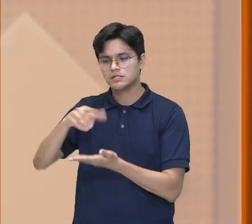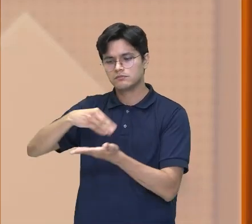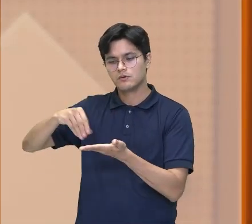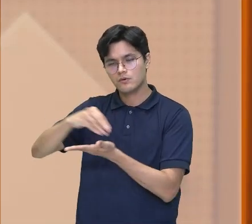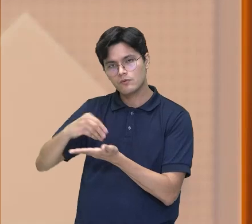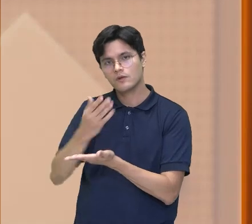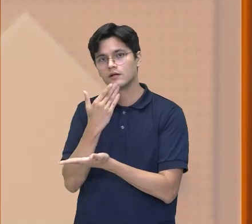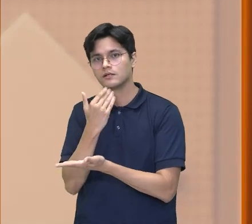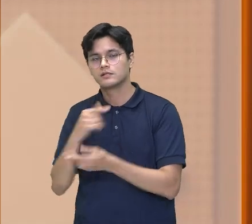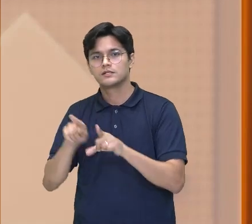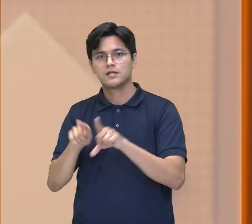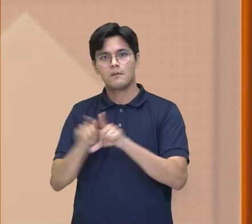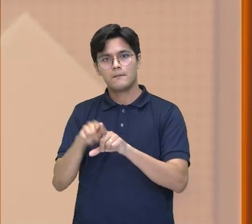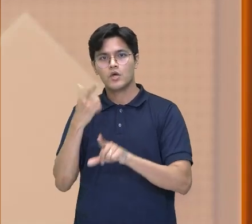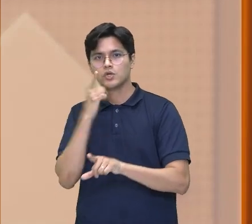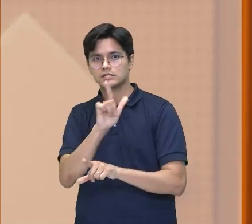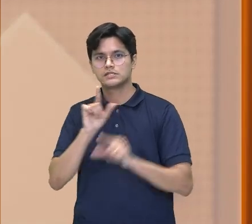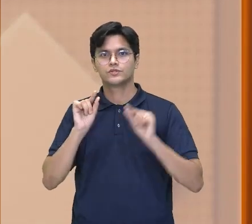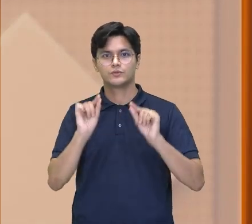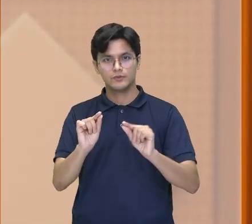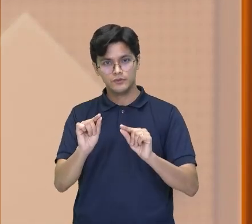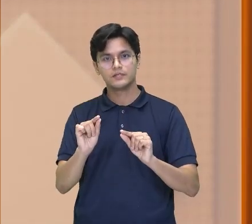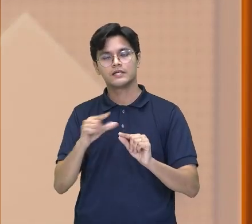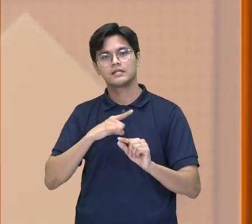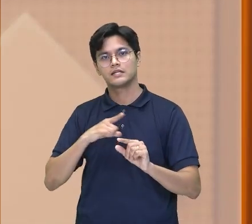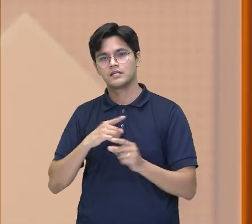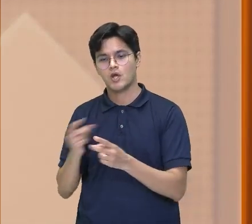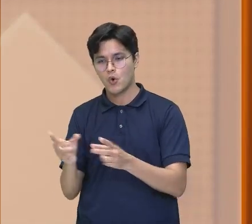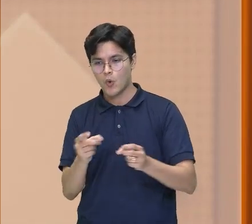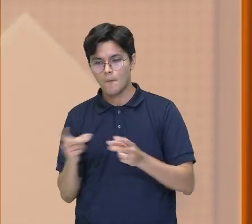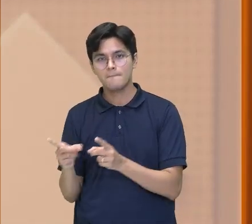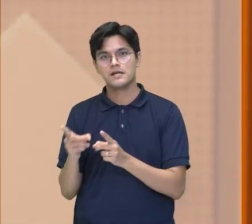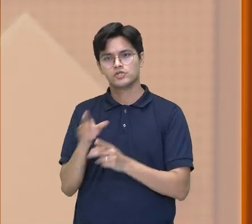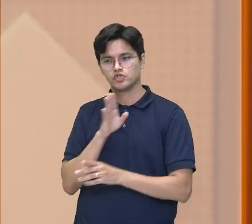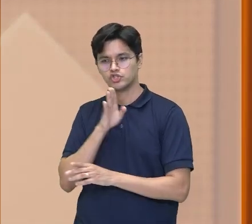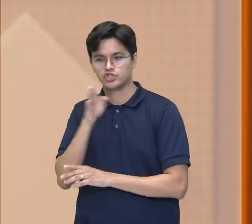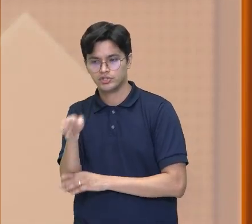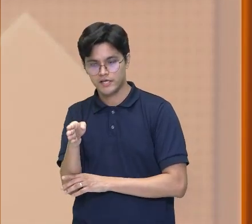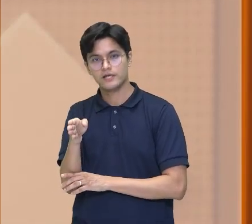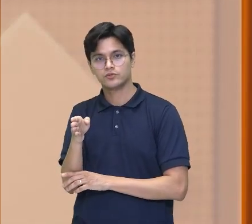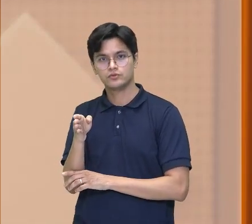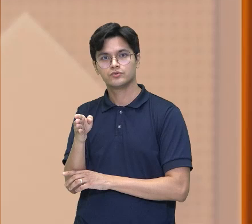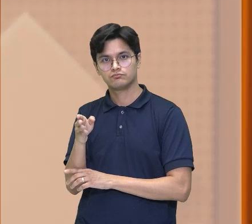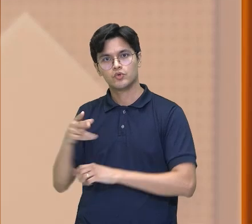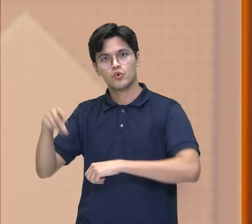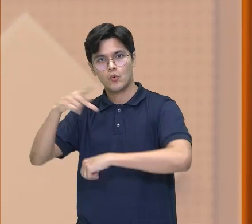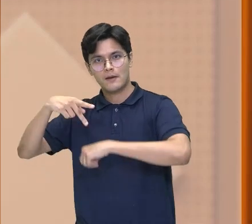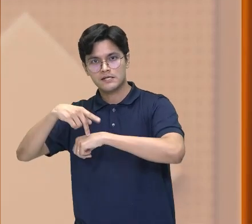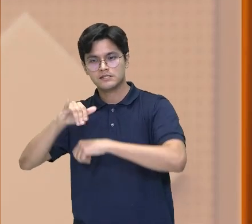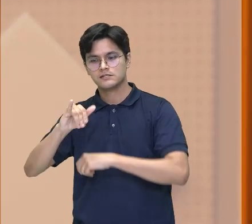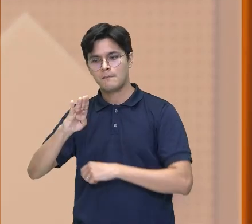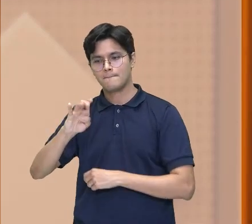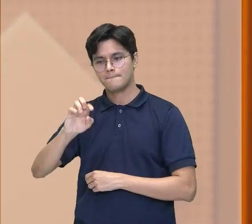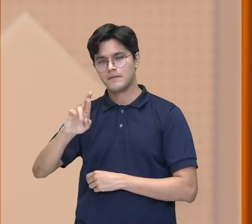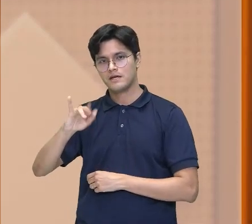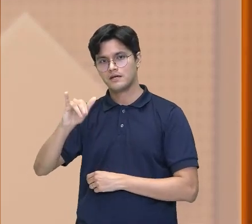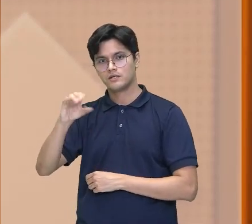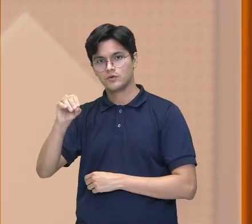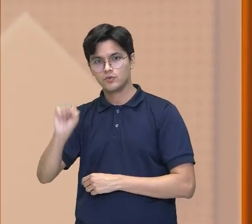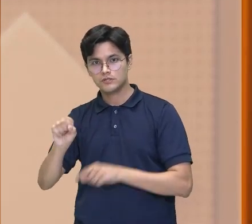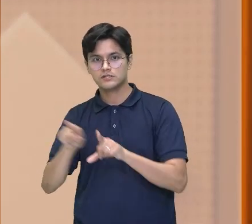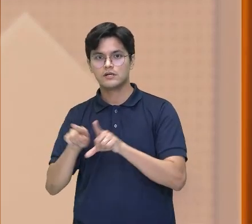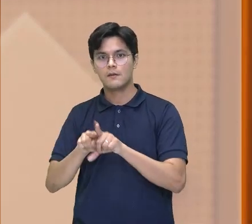e conseguir estabelecer um comércio direto entre as Índias e os países ibéricos. Nesse caso aqui eu vou